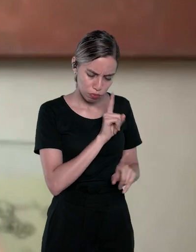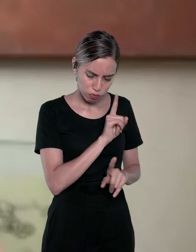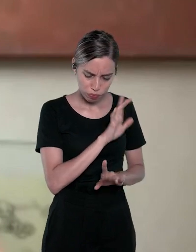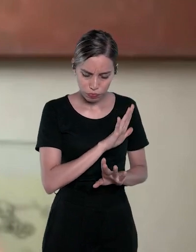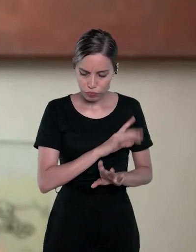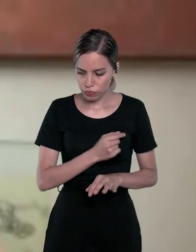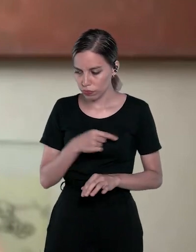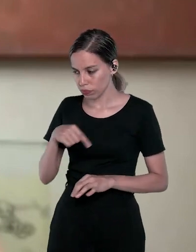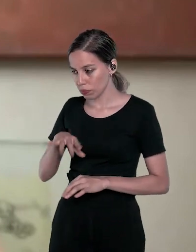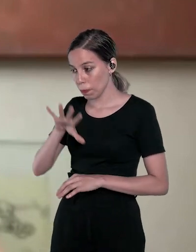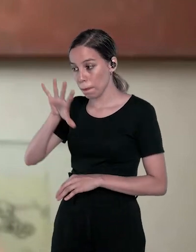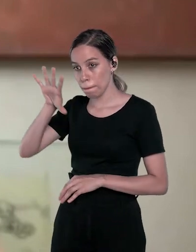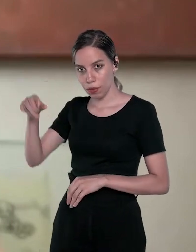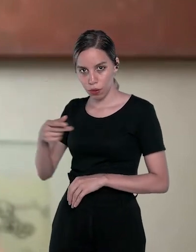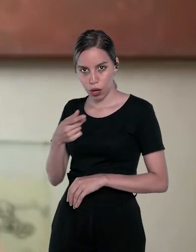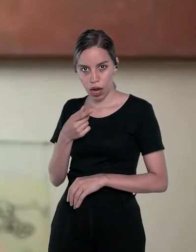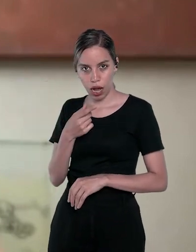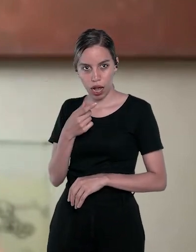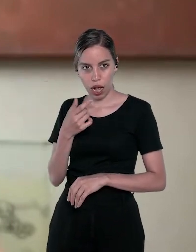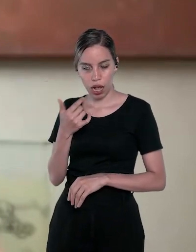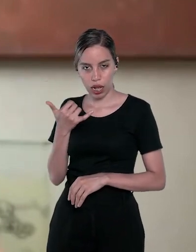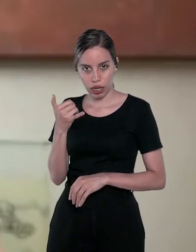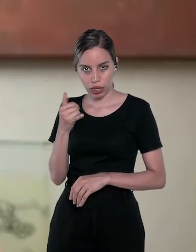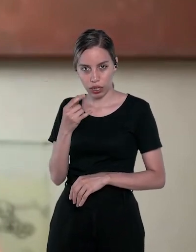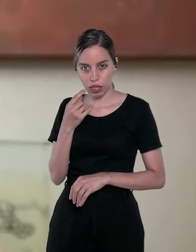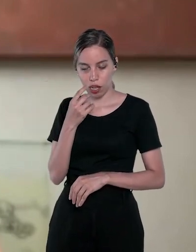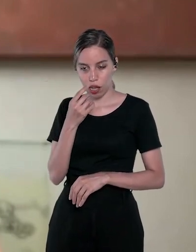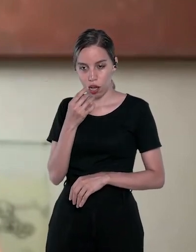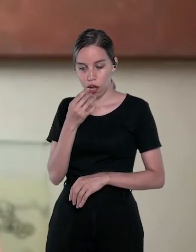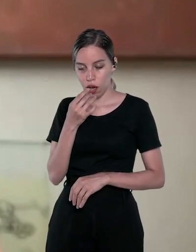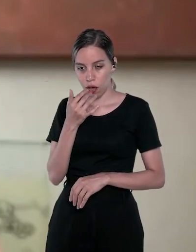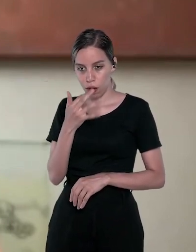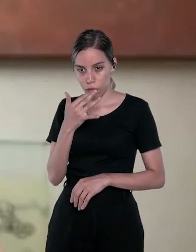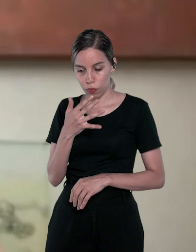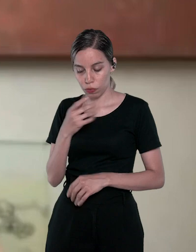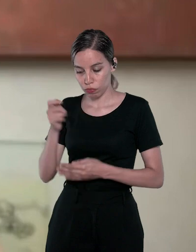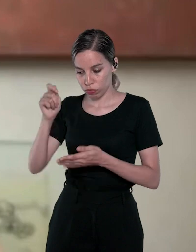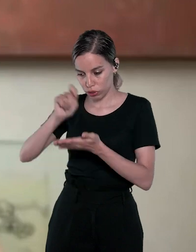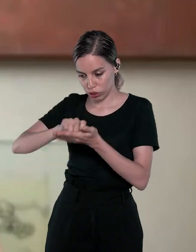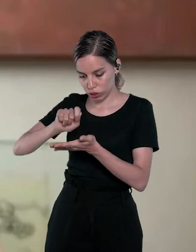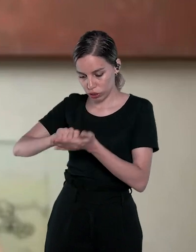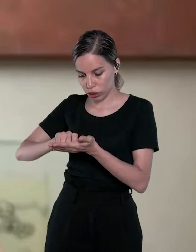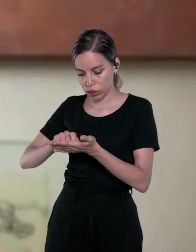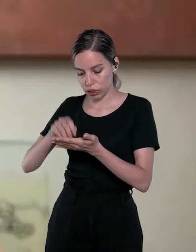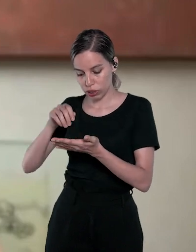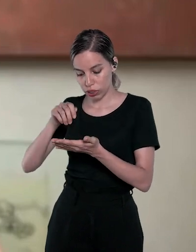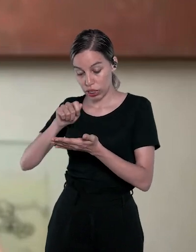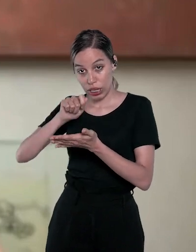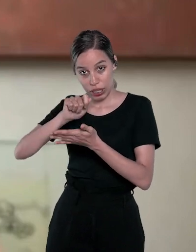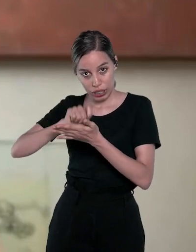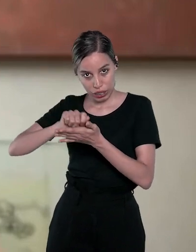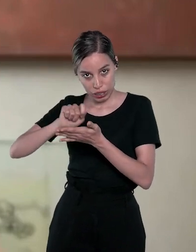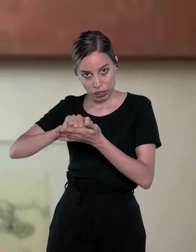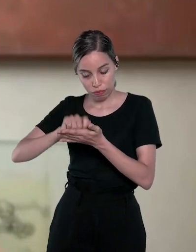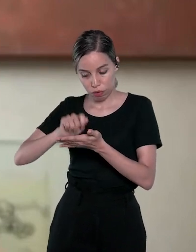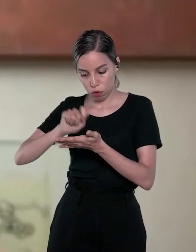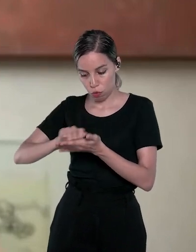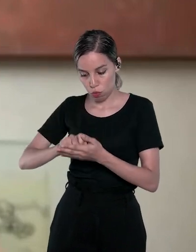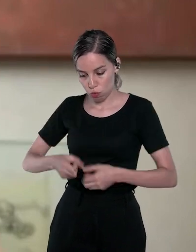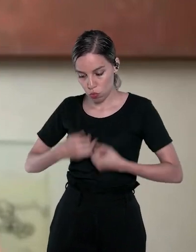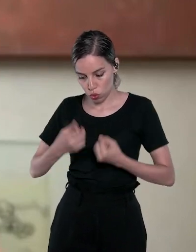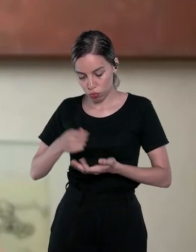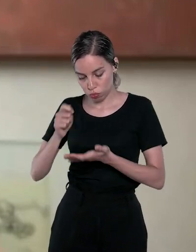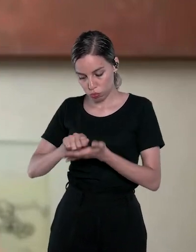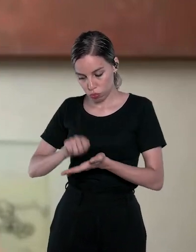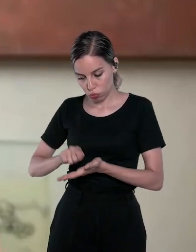canetinha colorida, né, de lápis de cor. Escreveu manualmente o poema e me